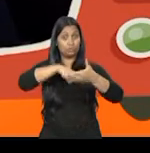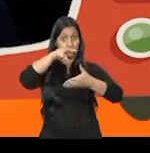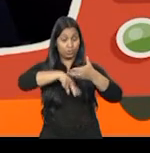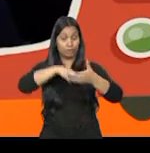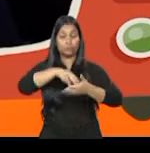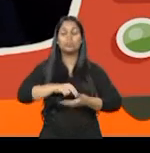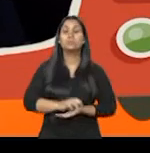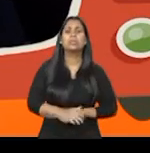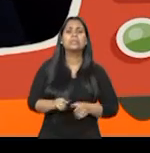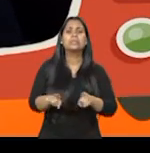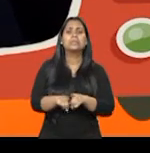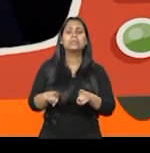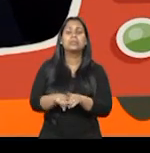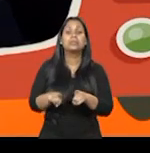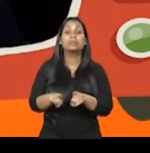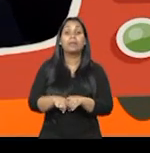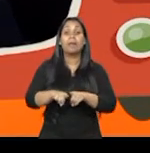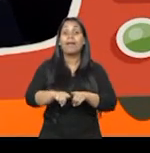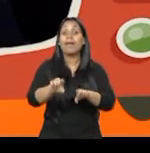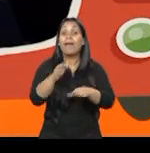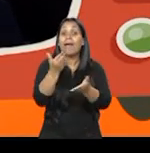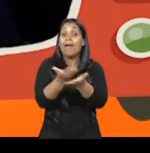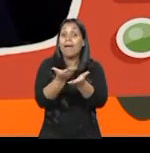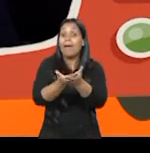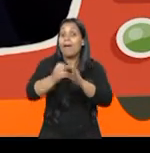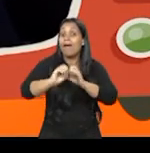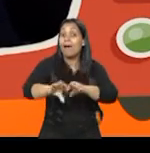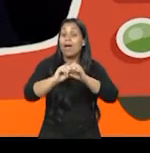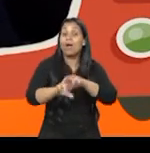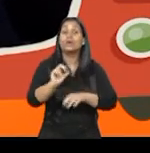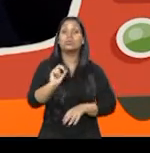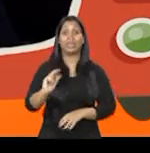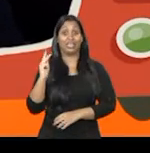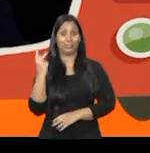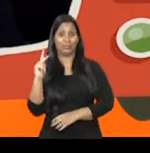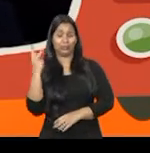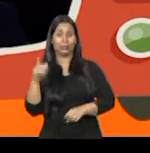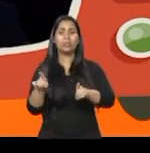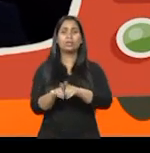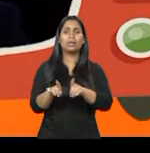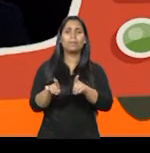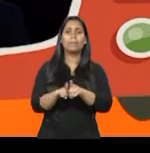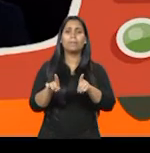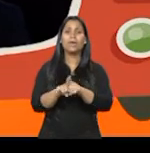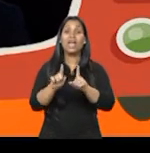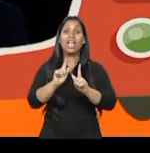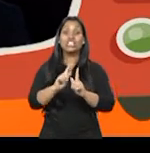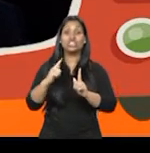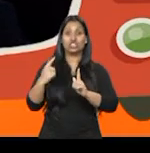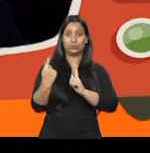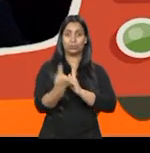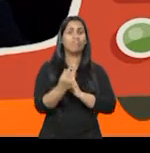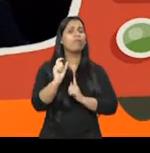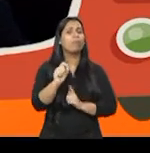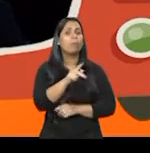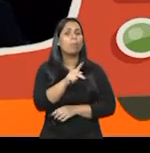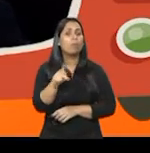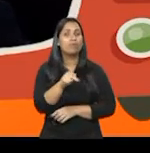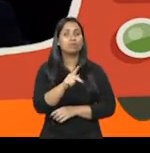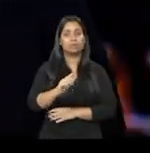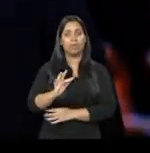Catiúce, teremos aula de História com o professor Raul e Geografia com o professor